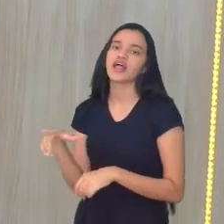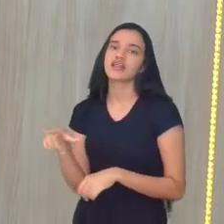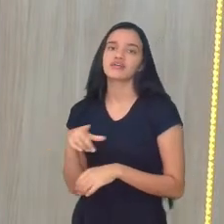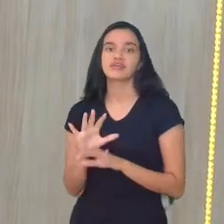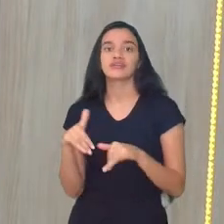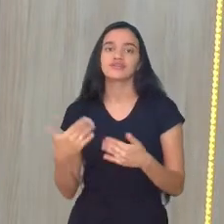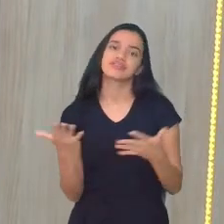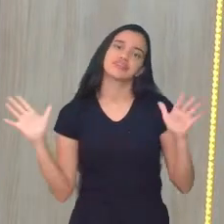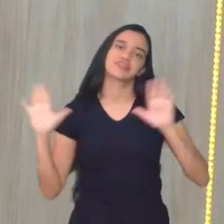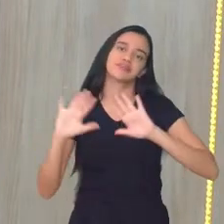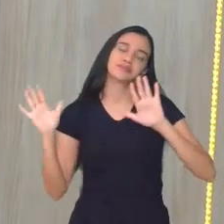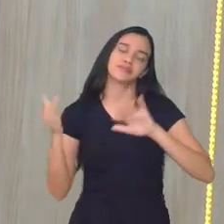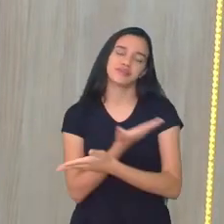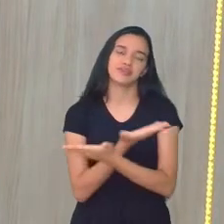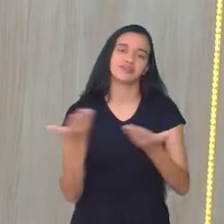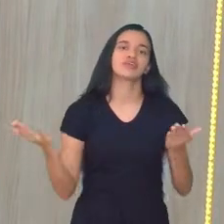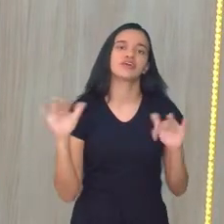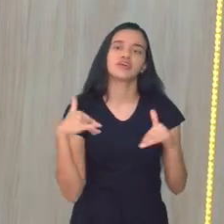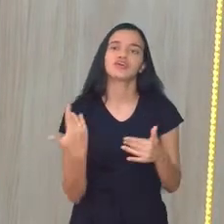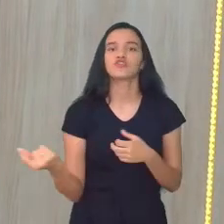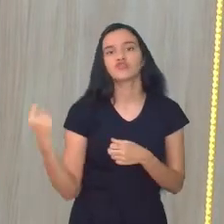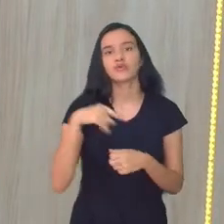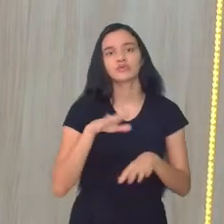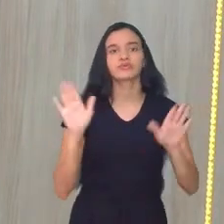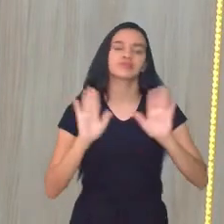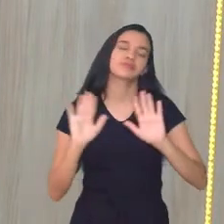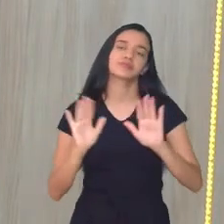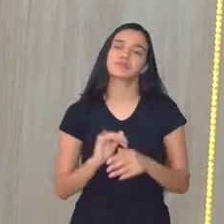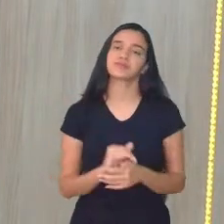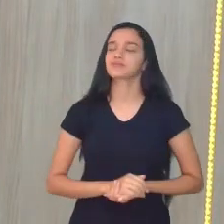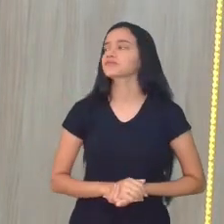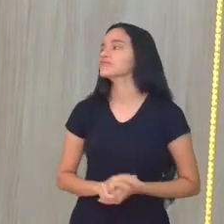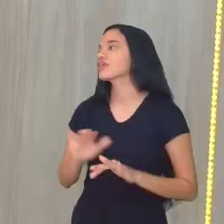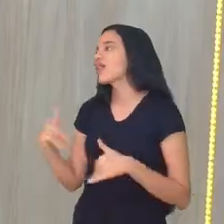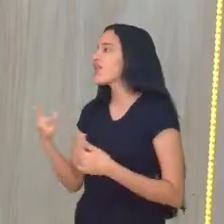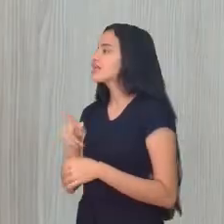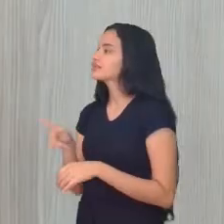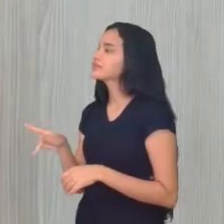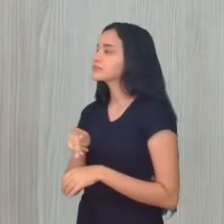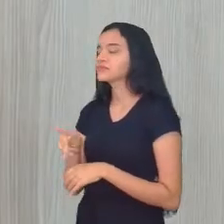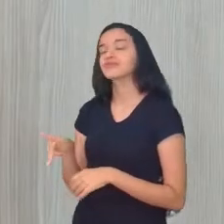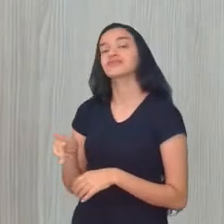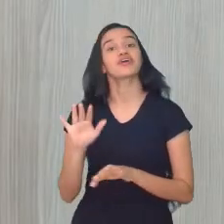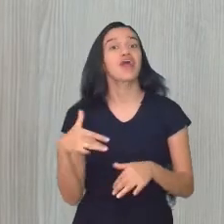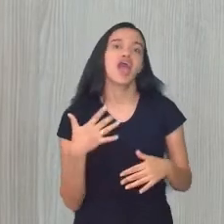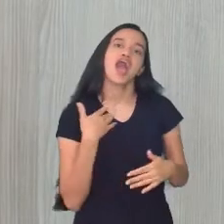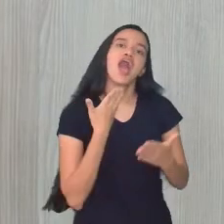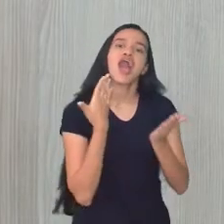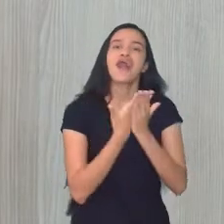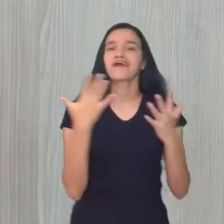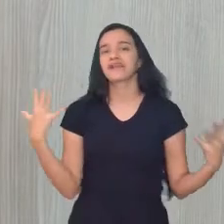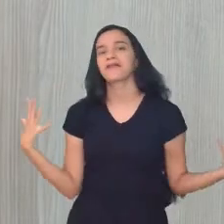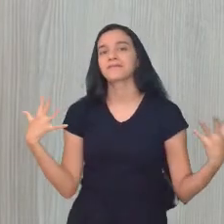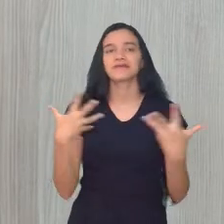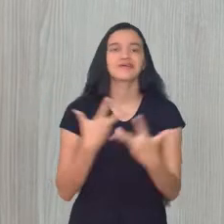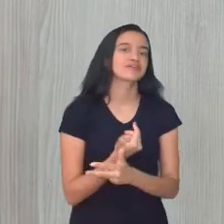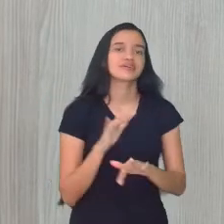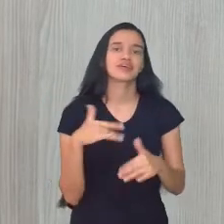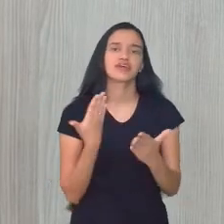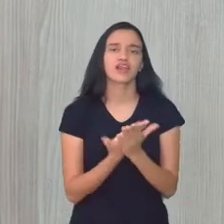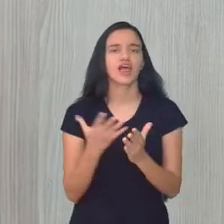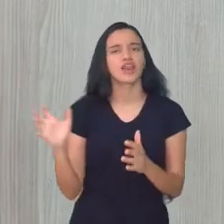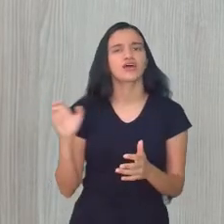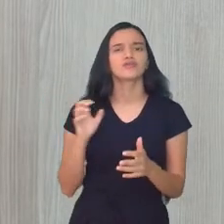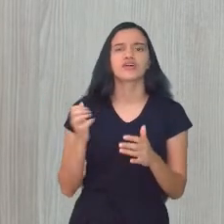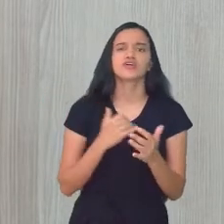finais e vai se despedir de vocês, e eu volto também para uma despedida. E aí, Cláudia? E aí, professora, aula maravilhosa, não é, professora? Uma aula